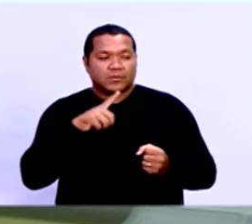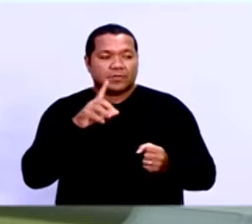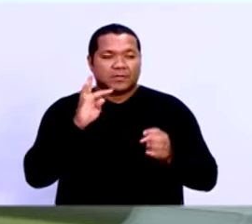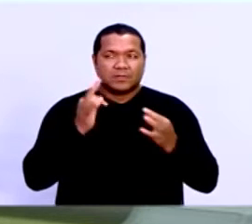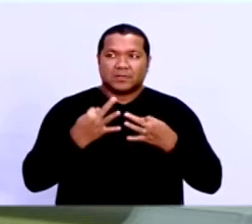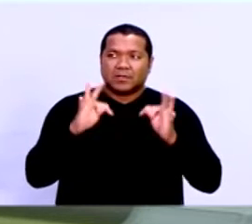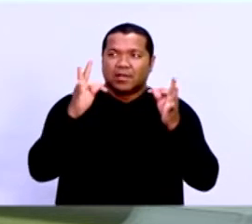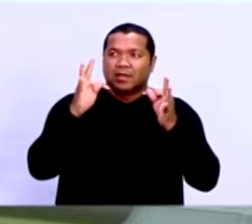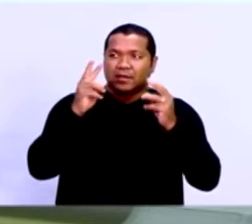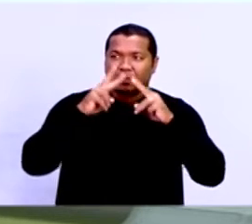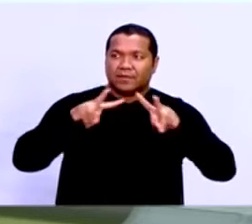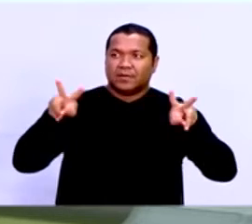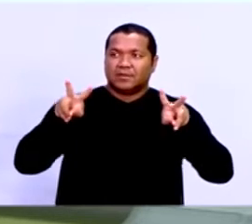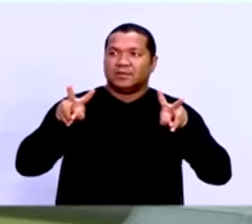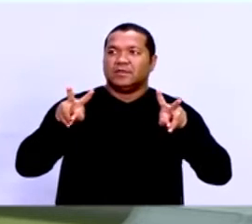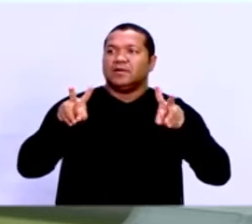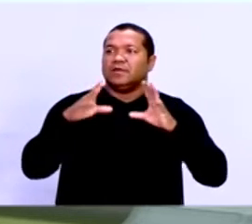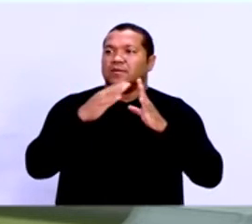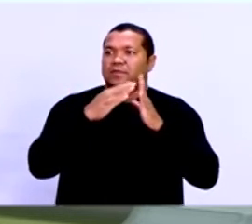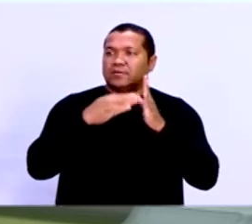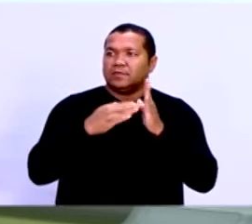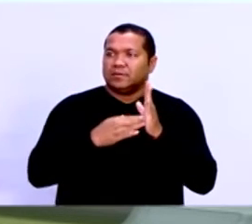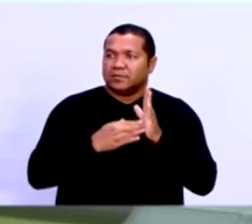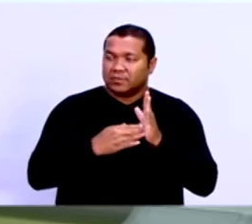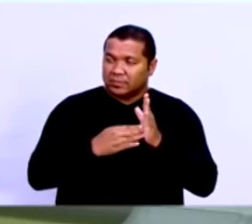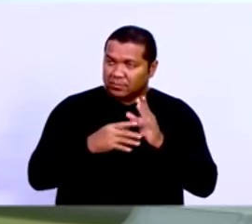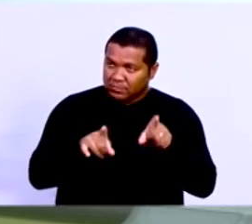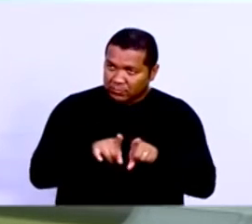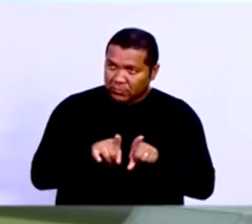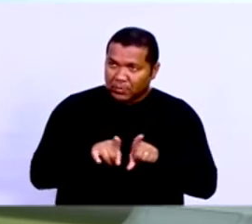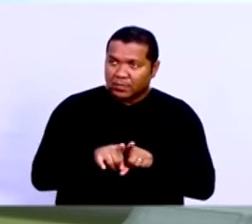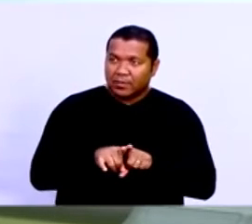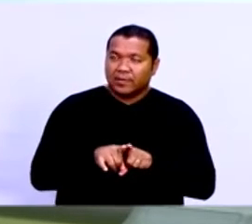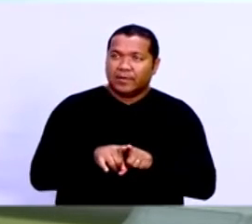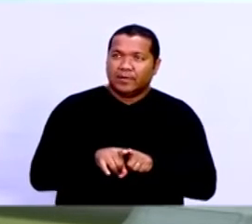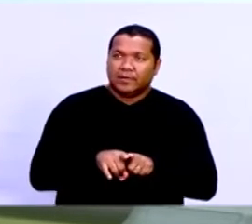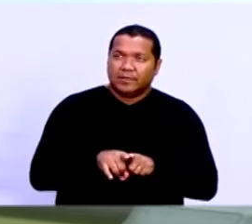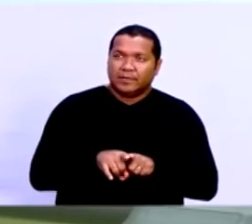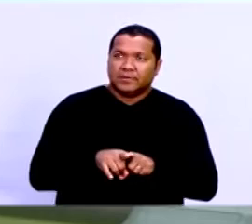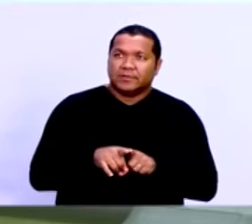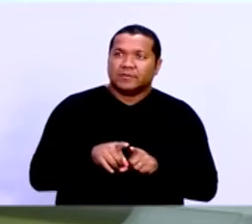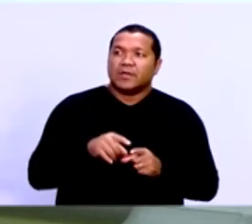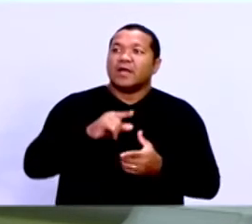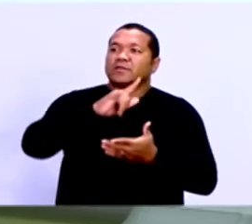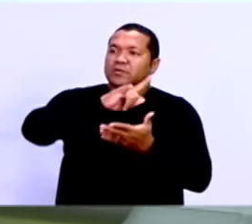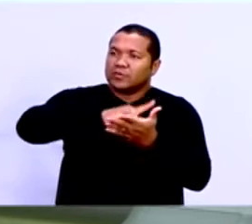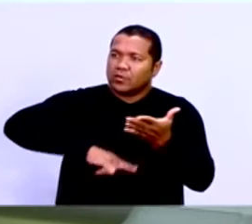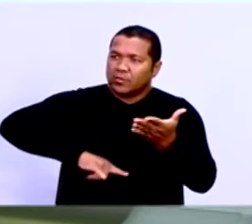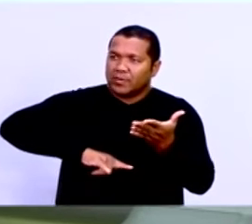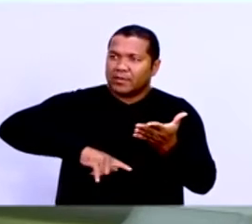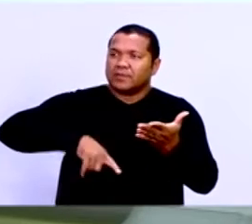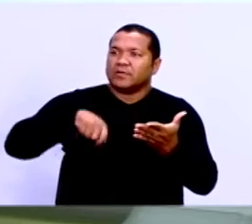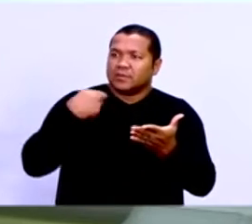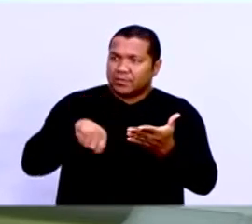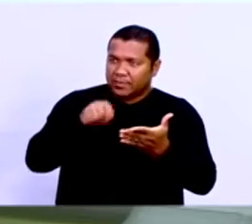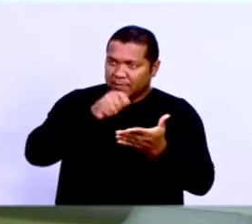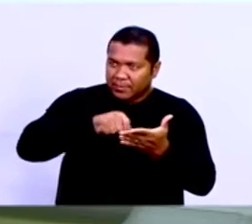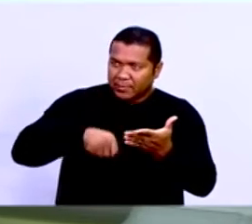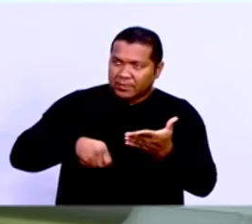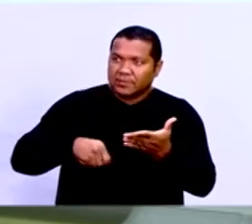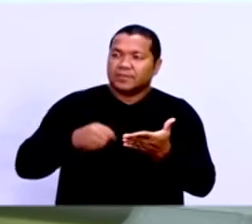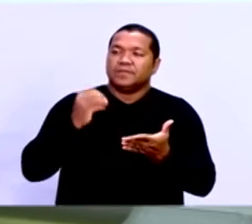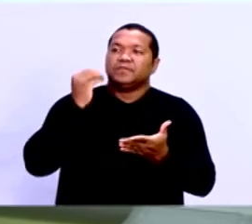de produto vão vimos também a parte dos das documentações dos